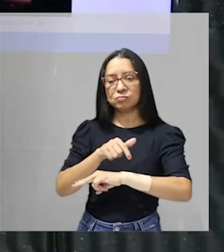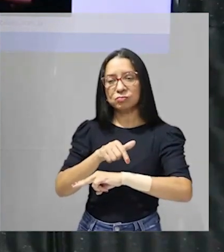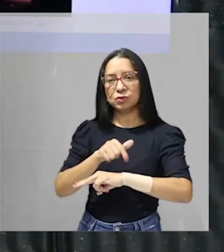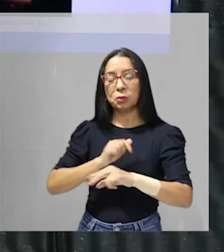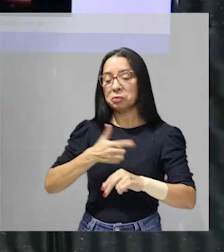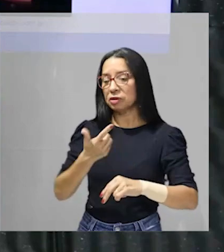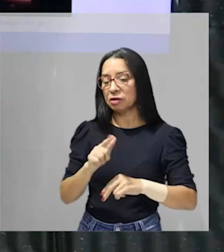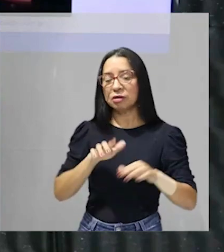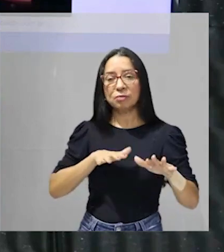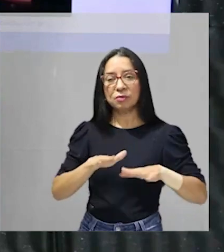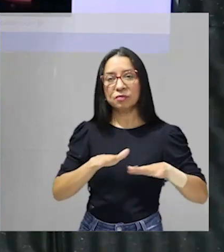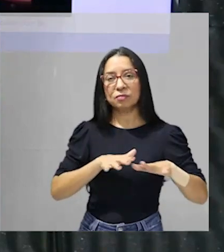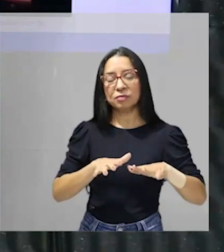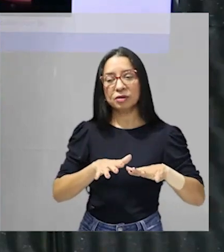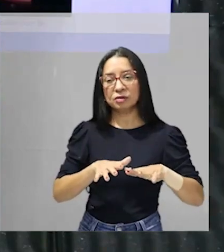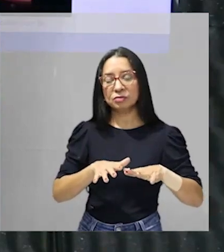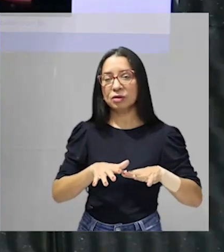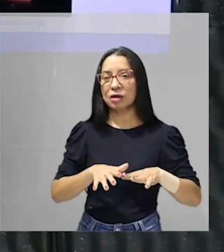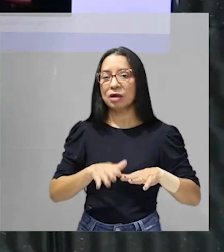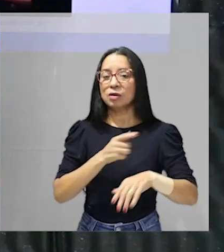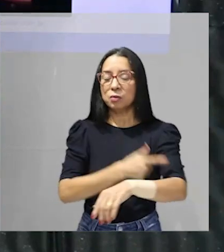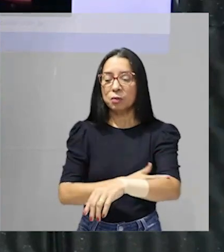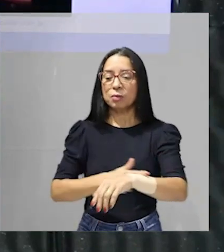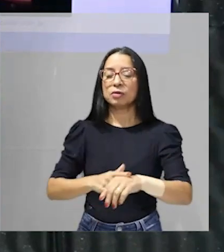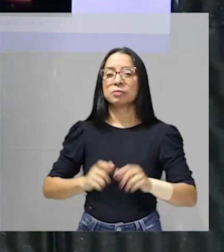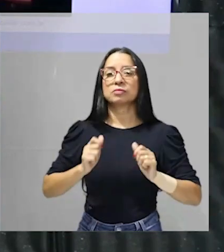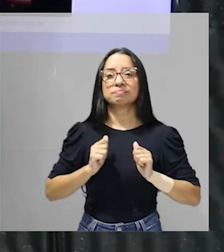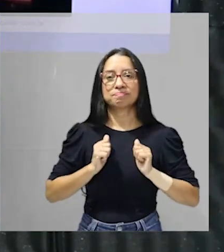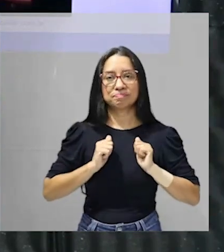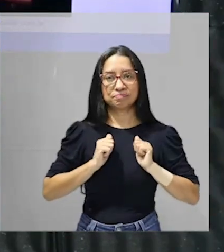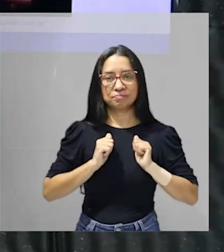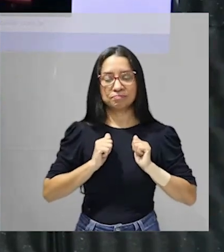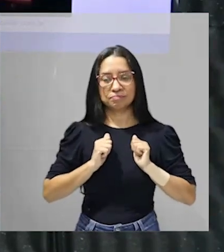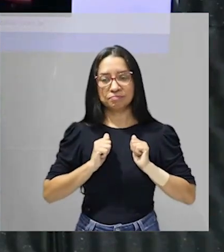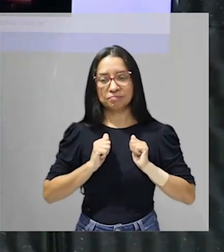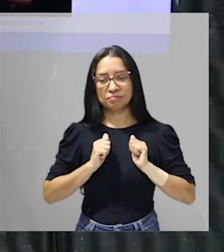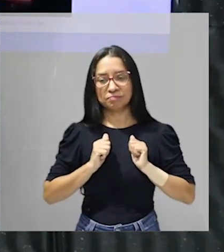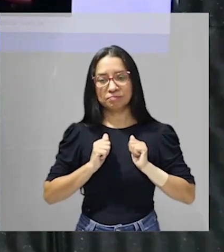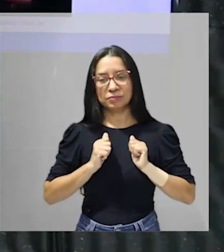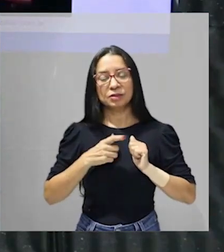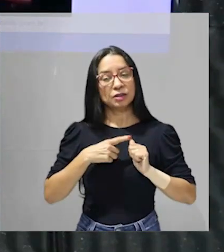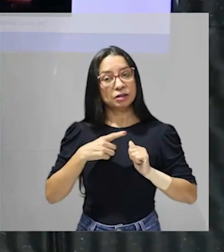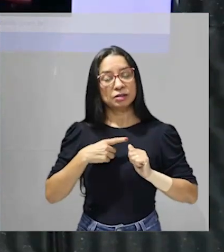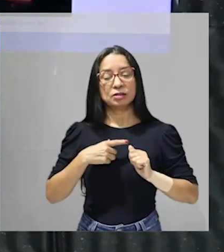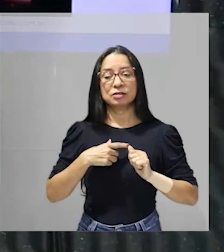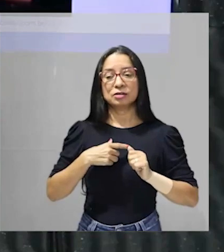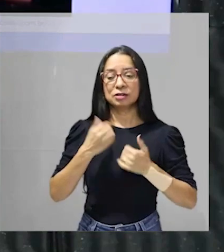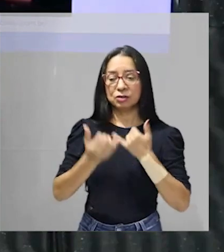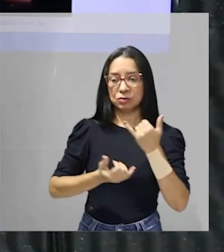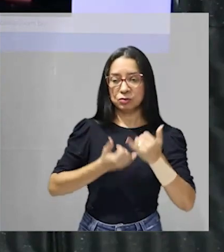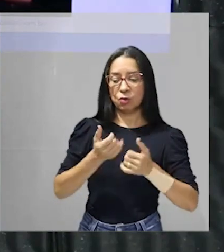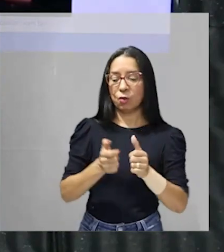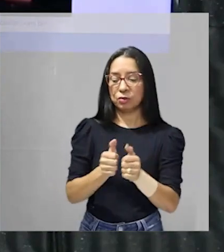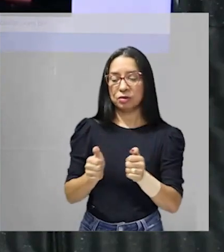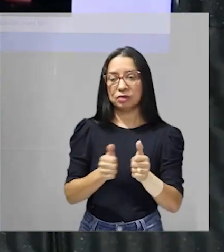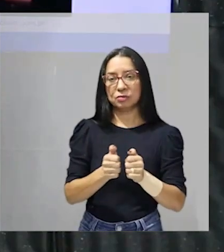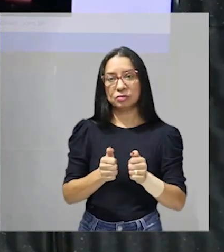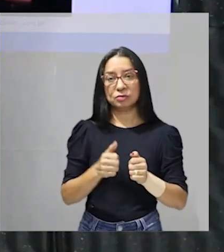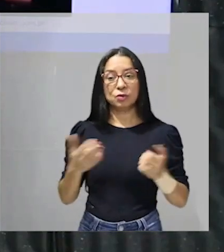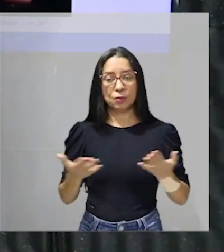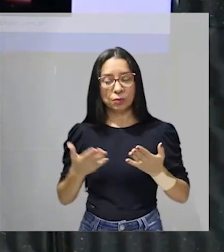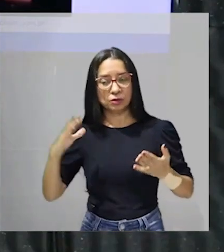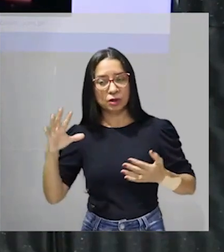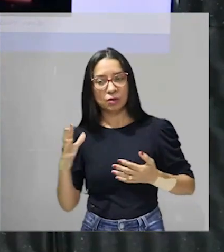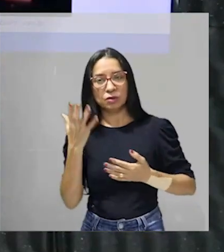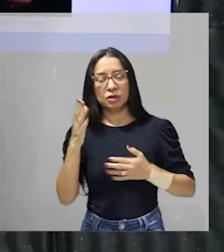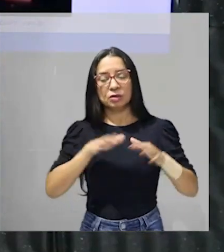então existem jogos hoje que são que eles acontecem com o movimento do indivíduo de quem tá ali jogando